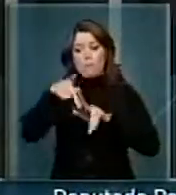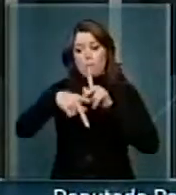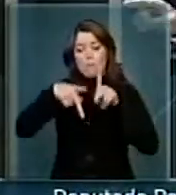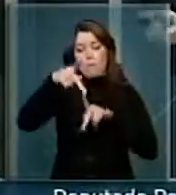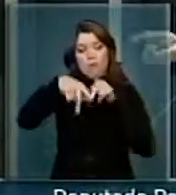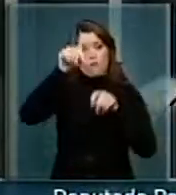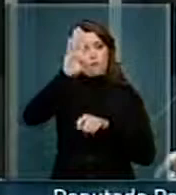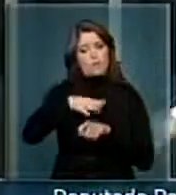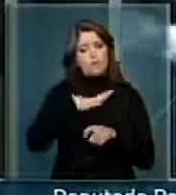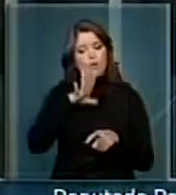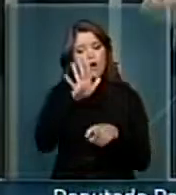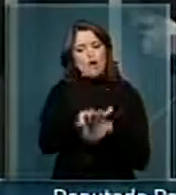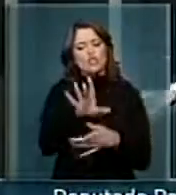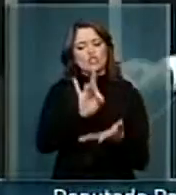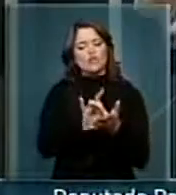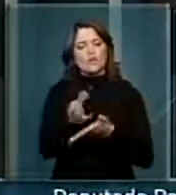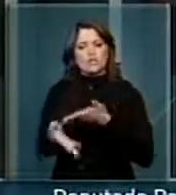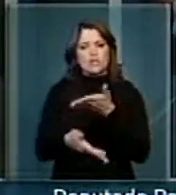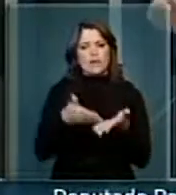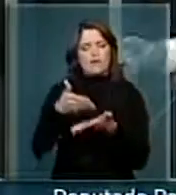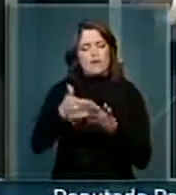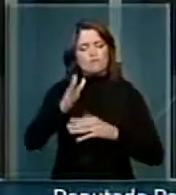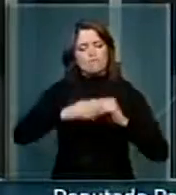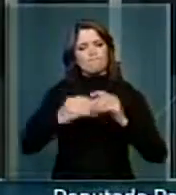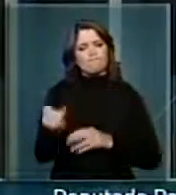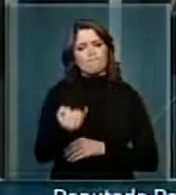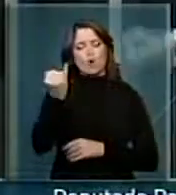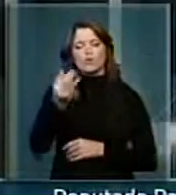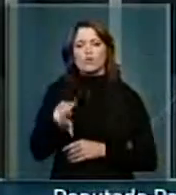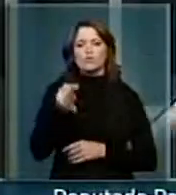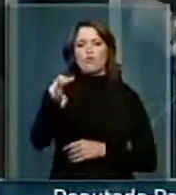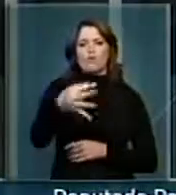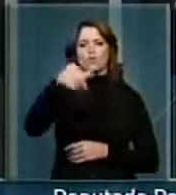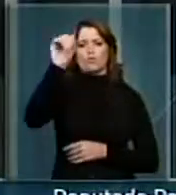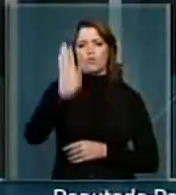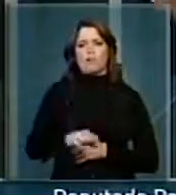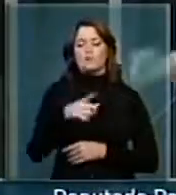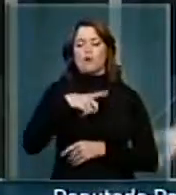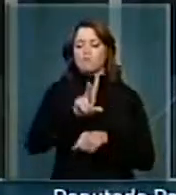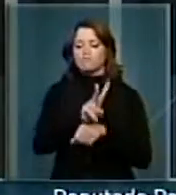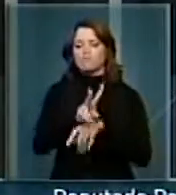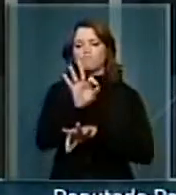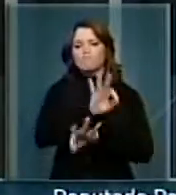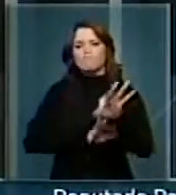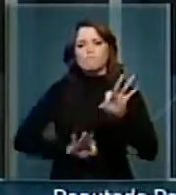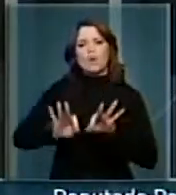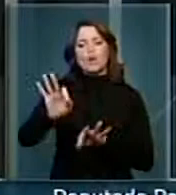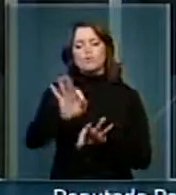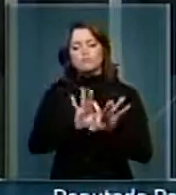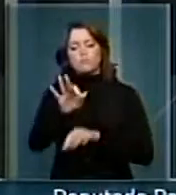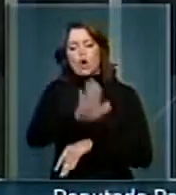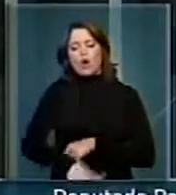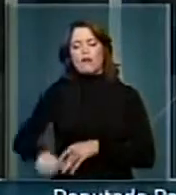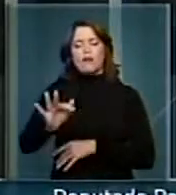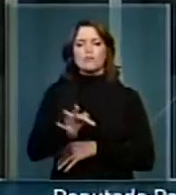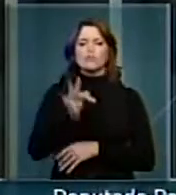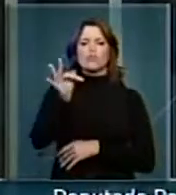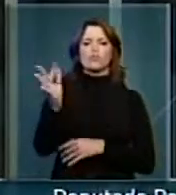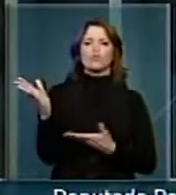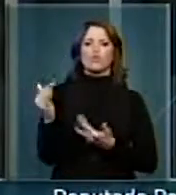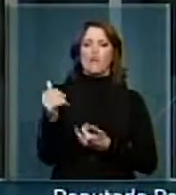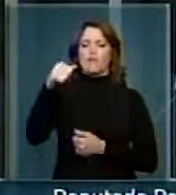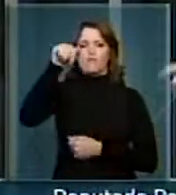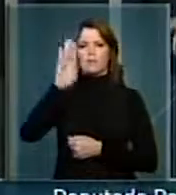a serviço de um serviço essencial para o futuro da nação, cuidando das crianças e dos jovens